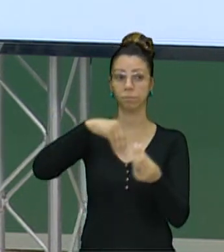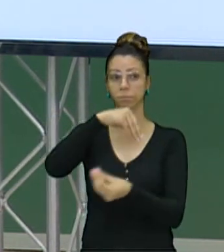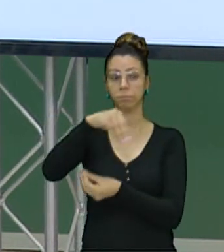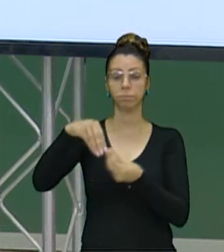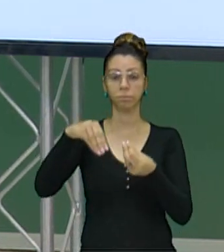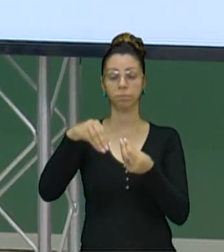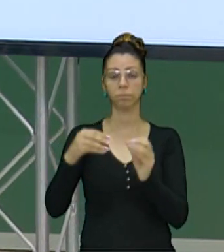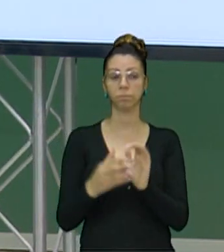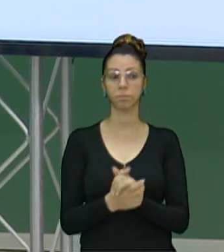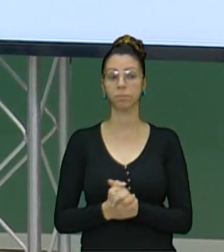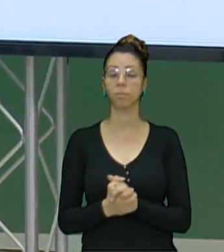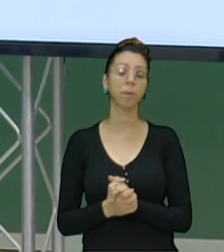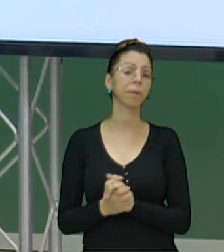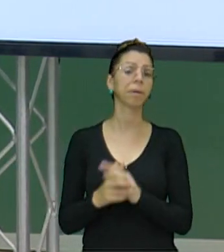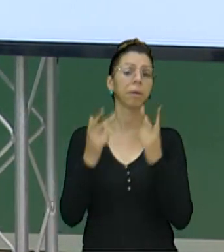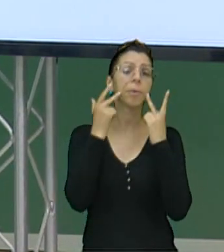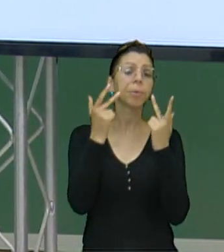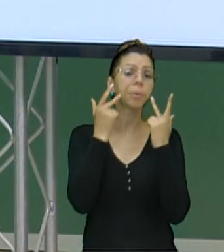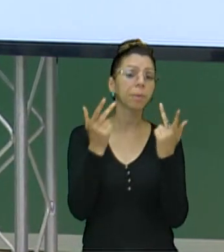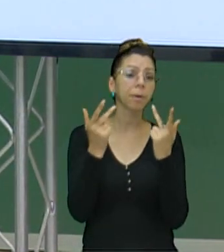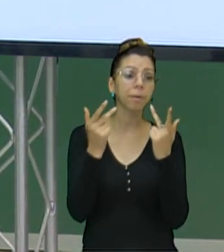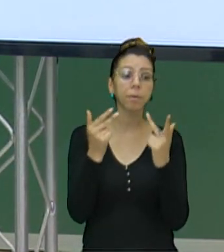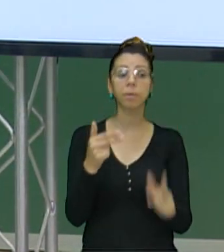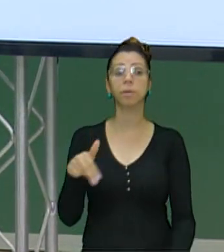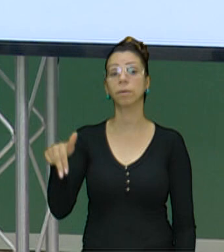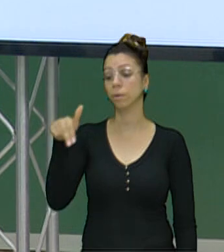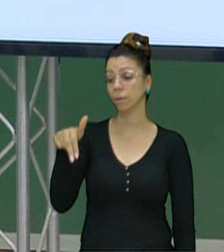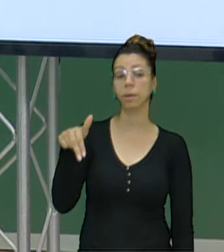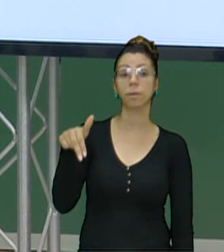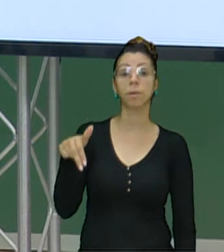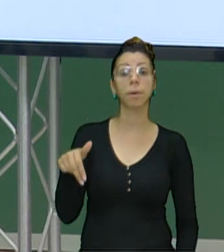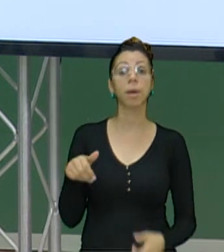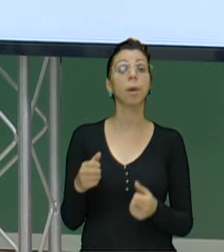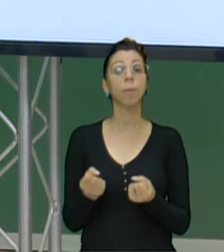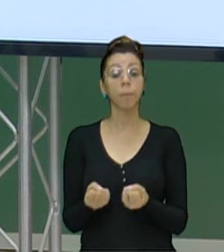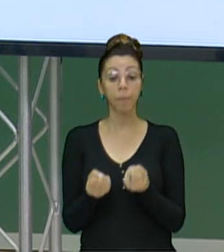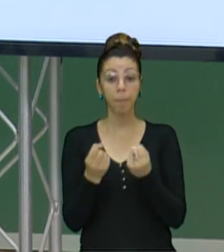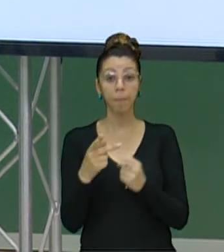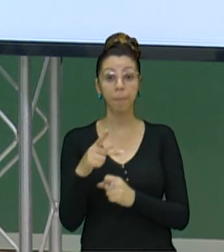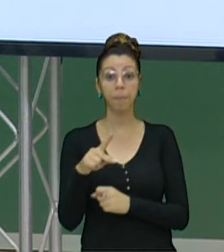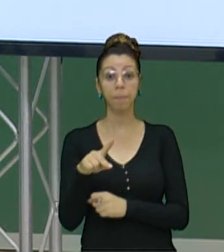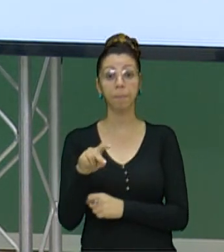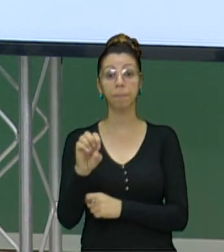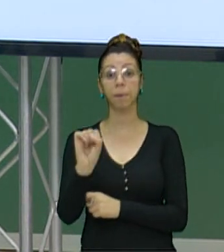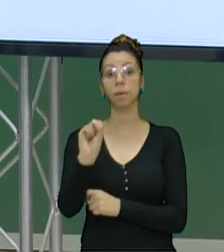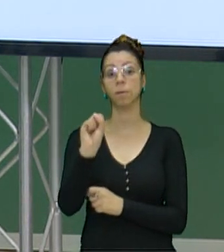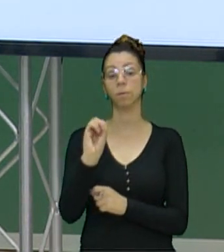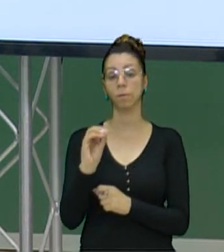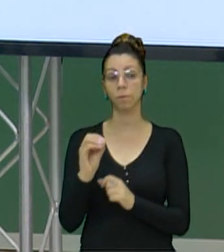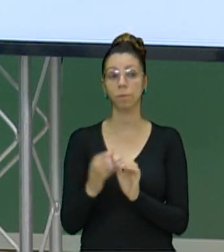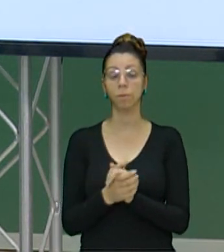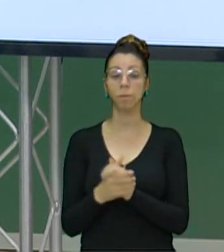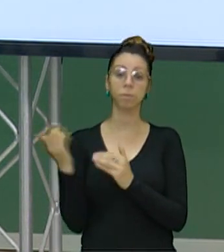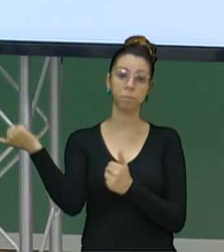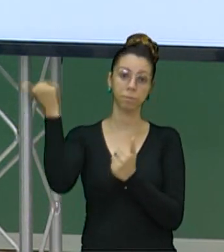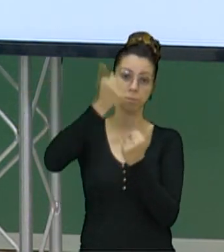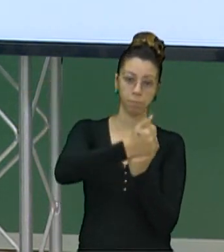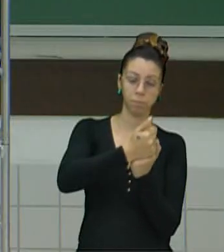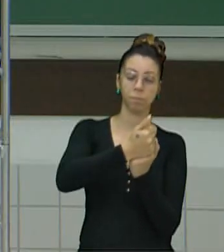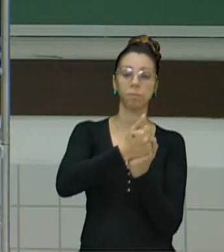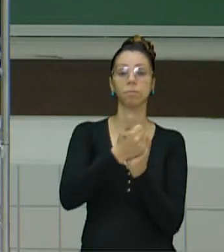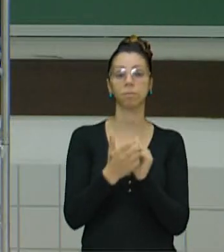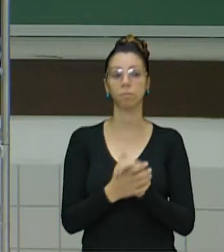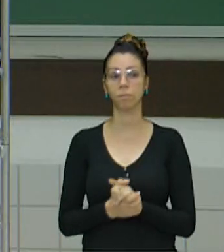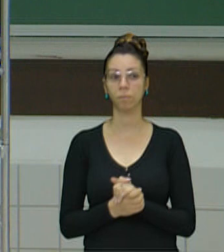a μ vezes normal. Quem que é a normal? A normal é o próprio peso, certo? Então, eu já fiz a substituição de valores,